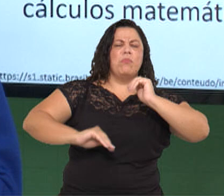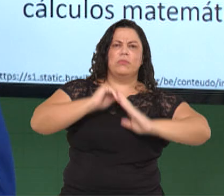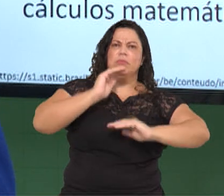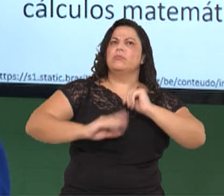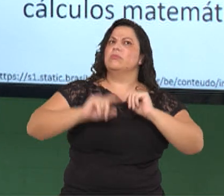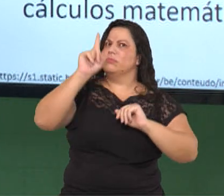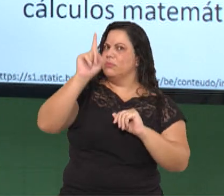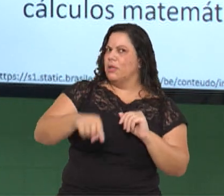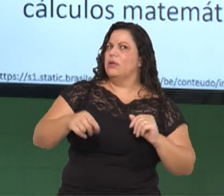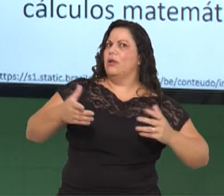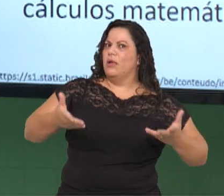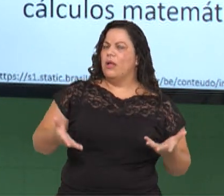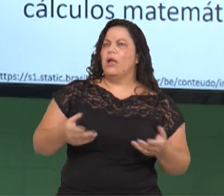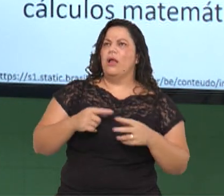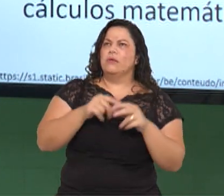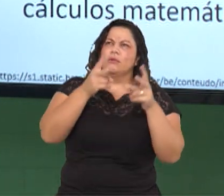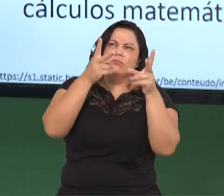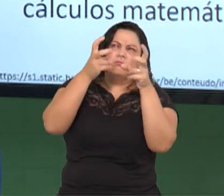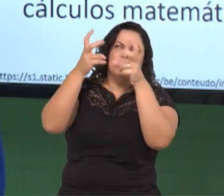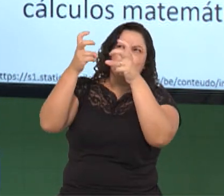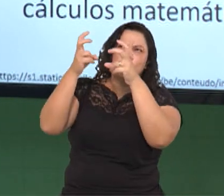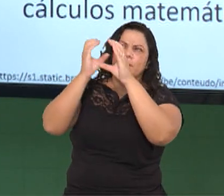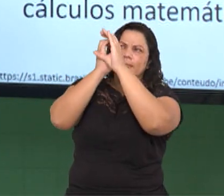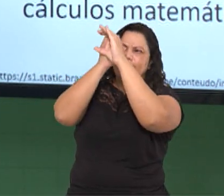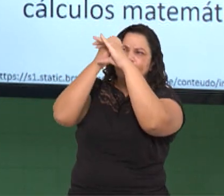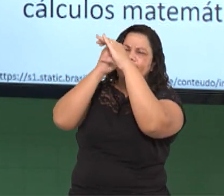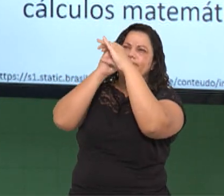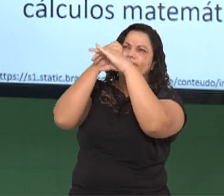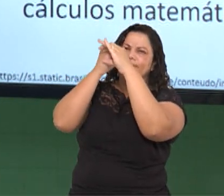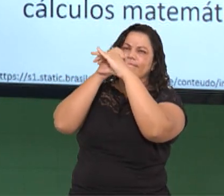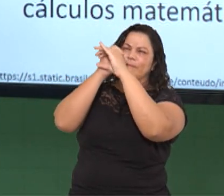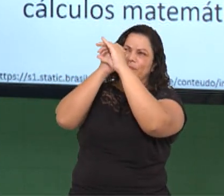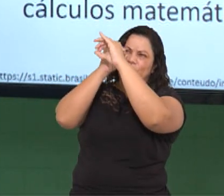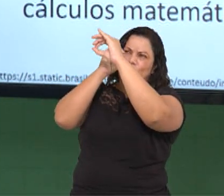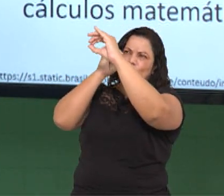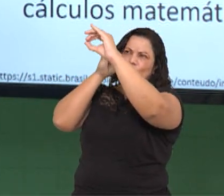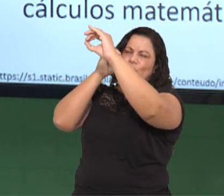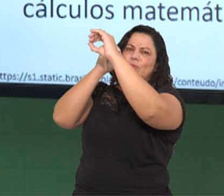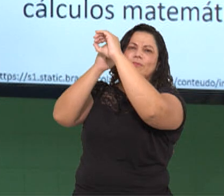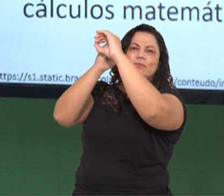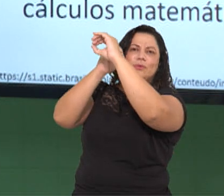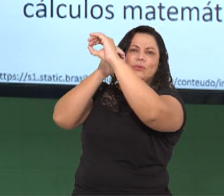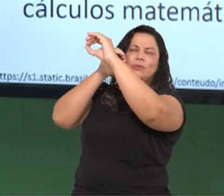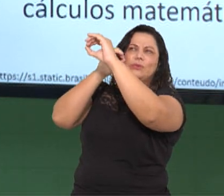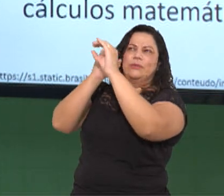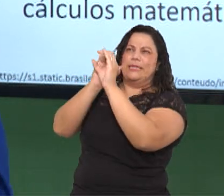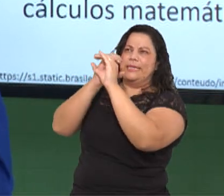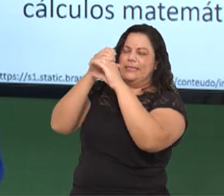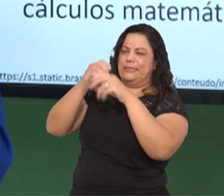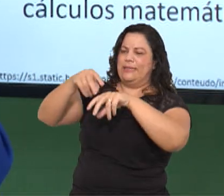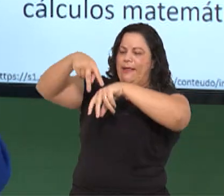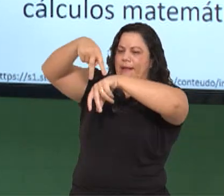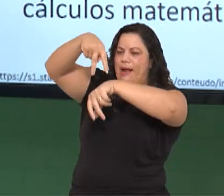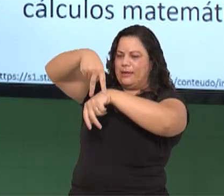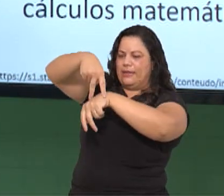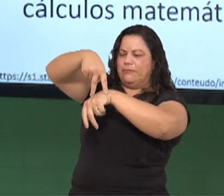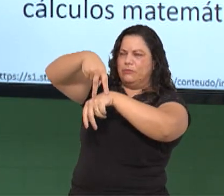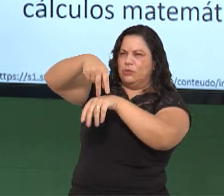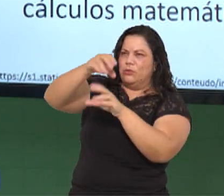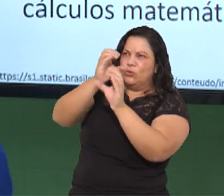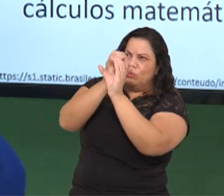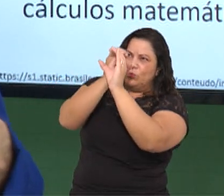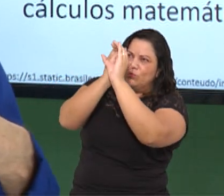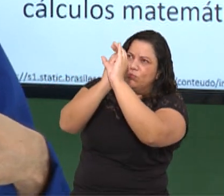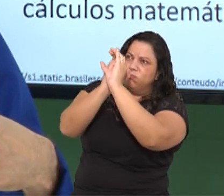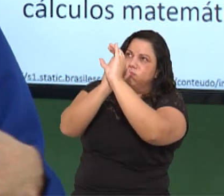astrônomo, ele observa a olho nu, através de luneta, telescópio, faz